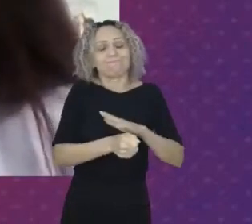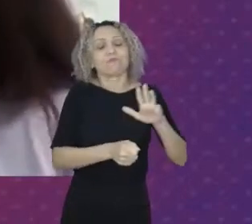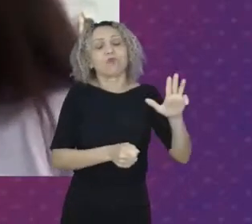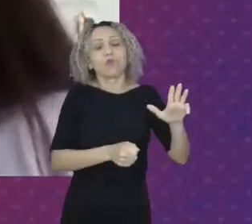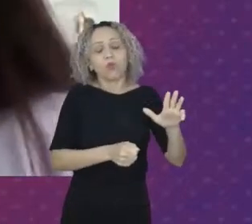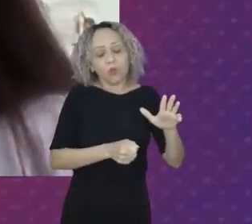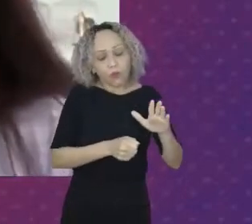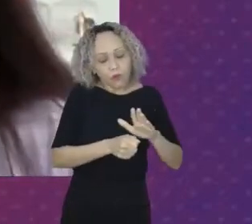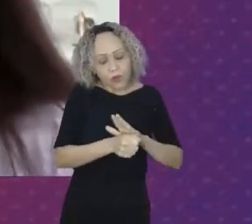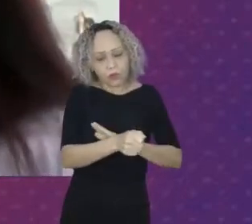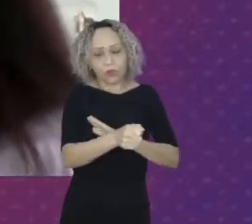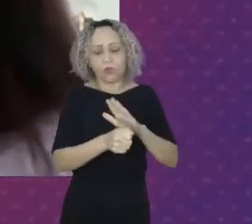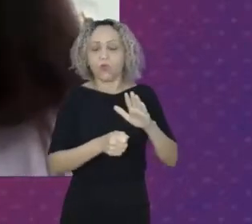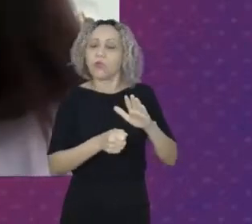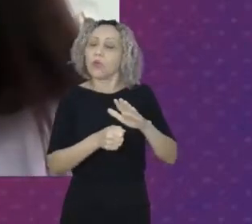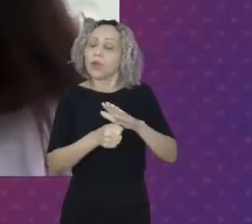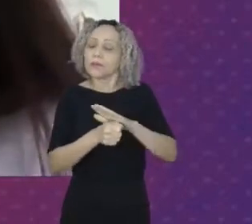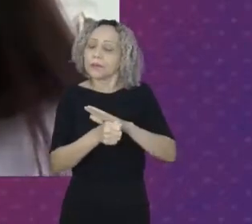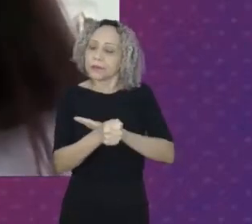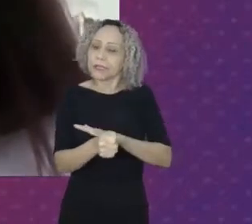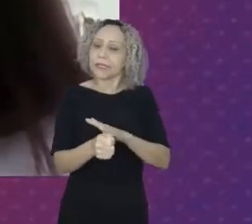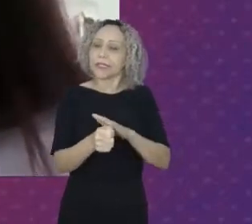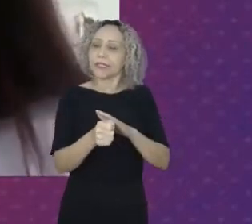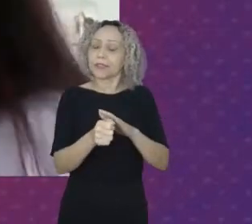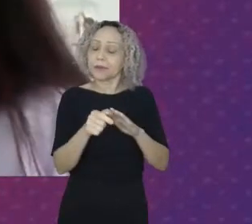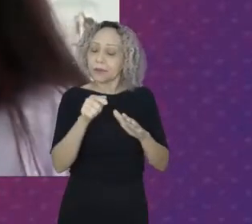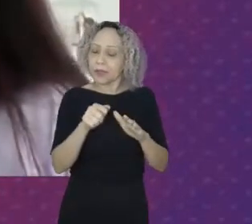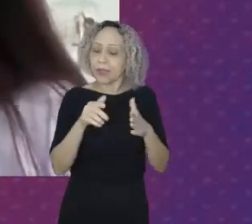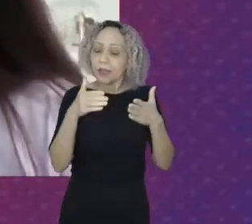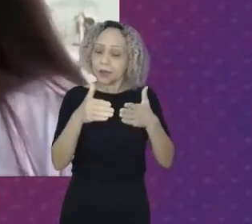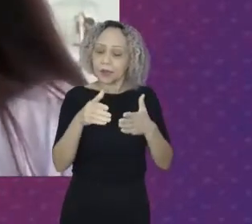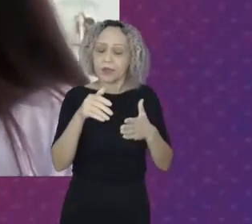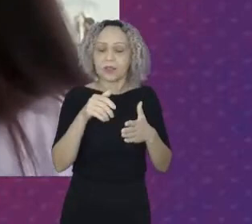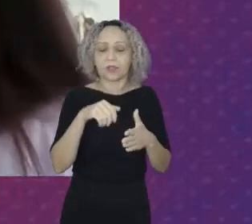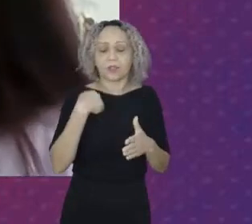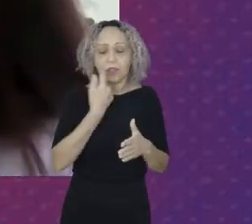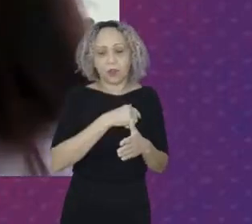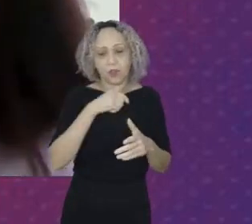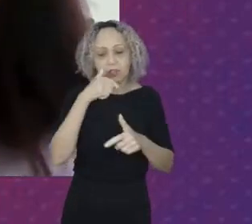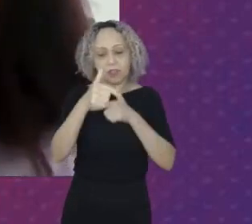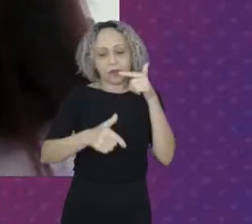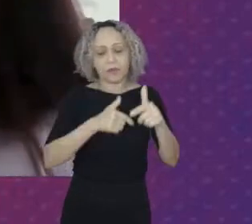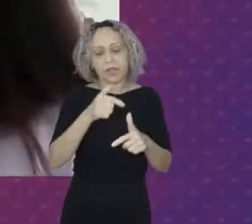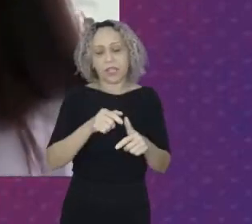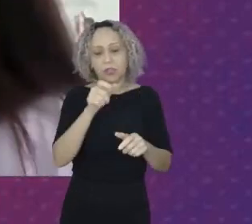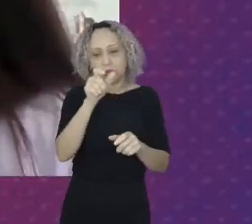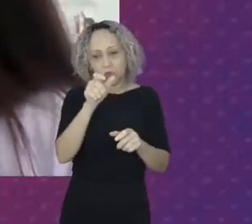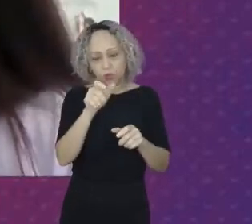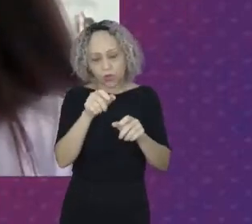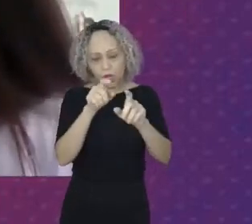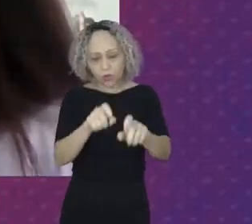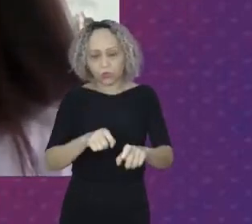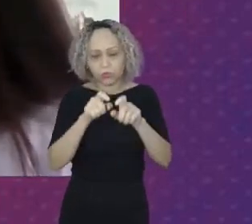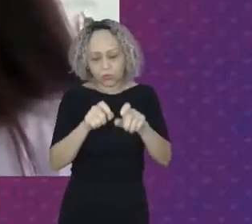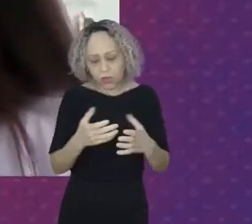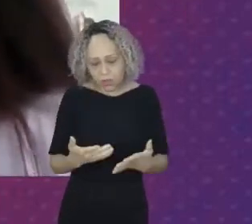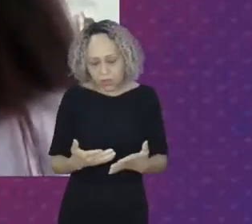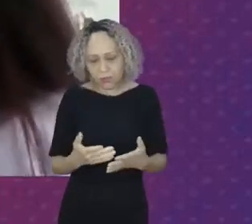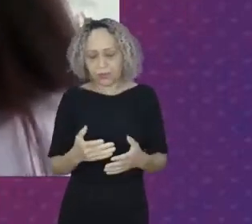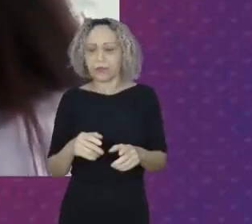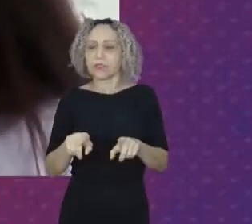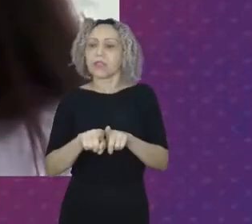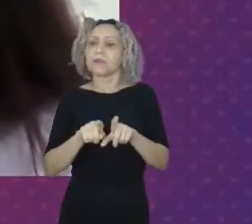campo, a valorização do salário mínimo para a gente também é muito importante, né, porque isso